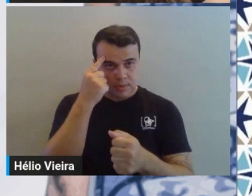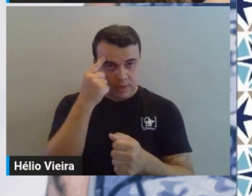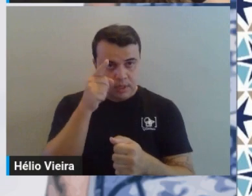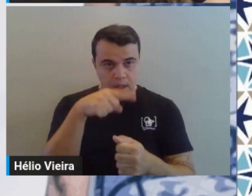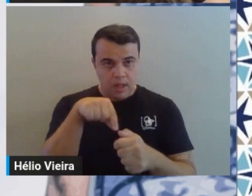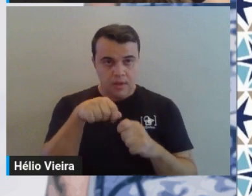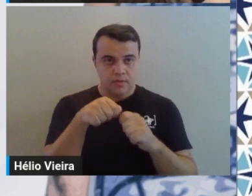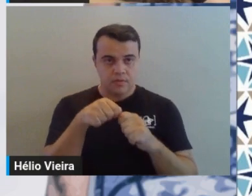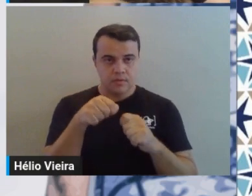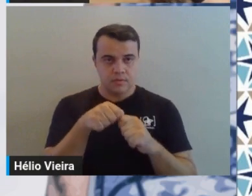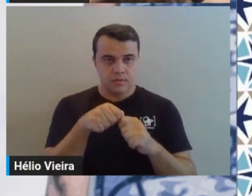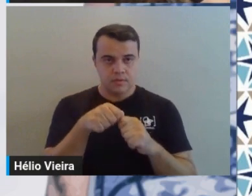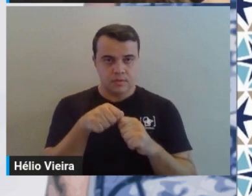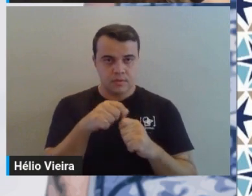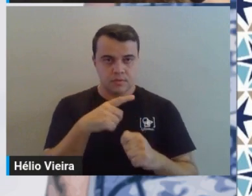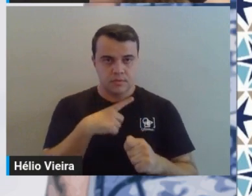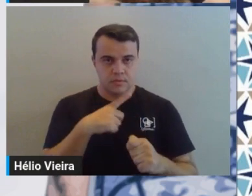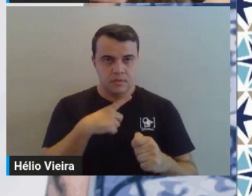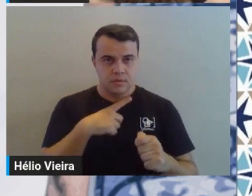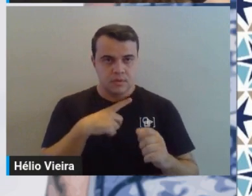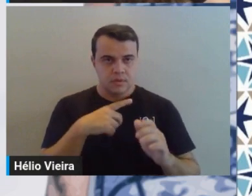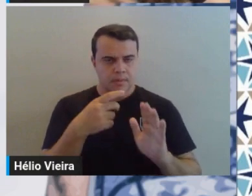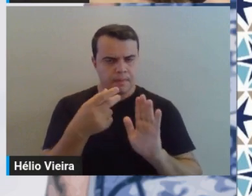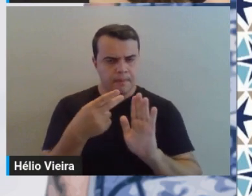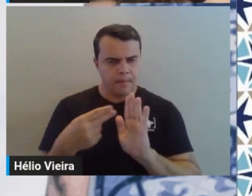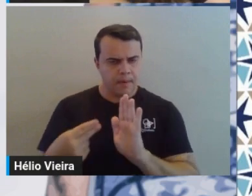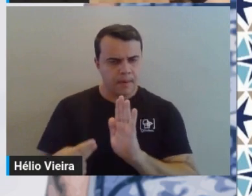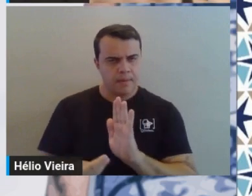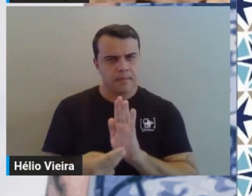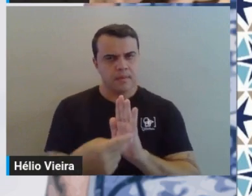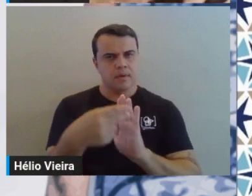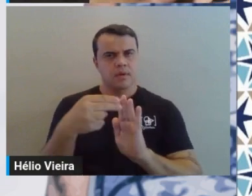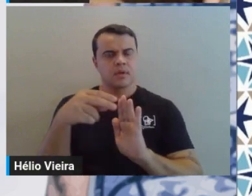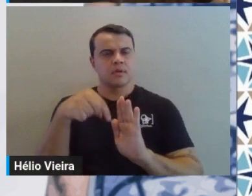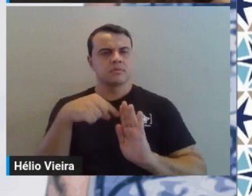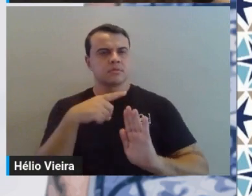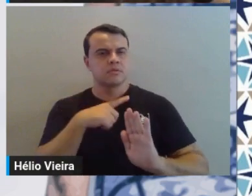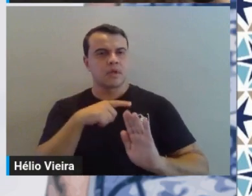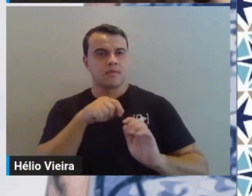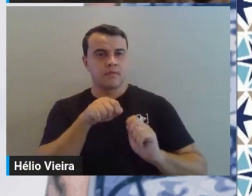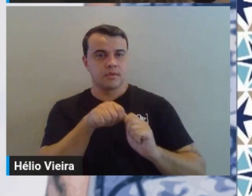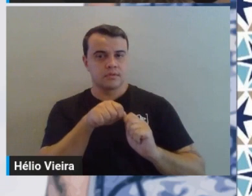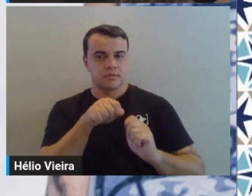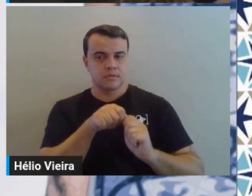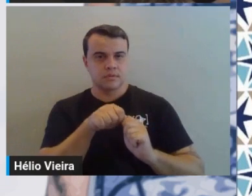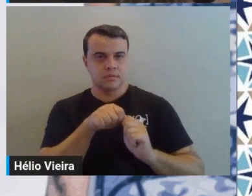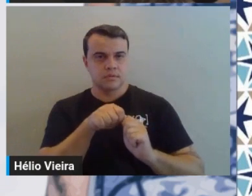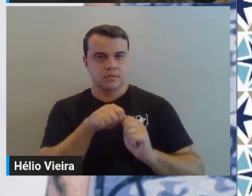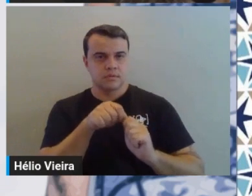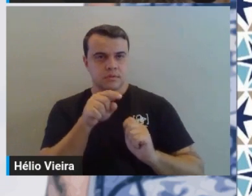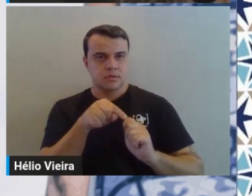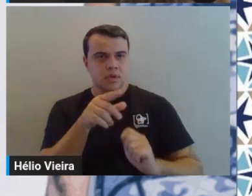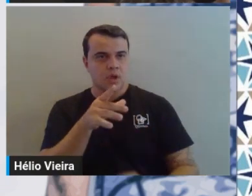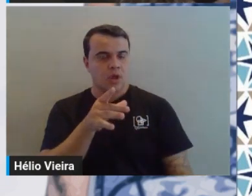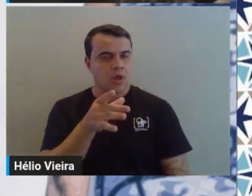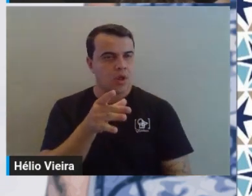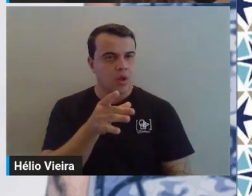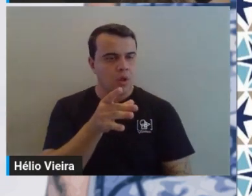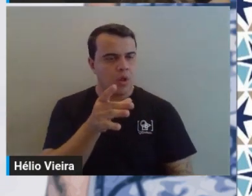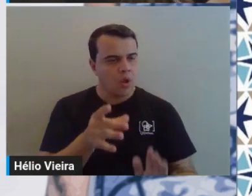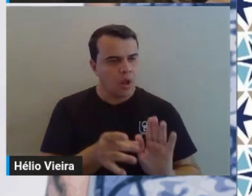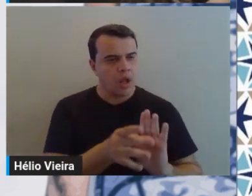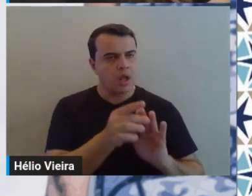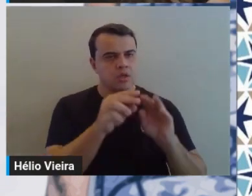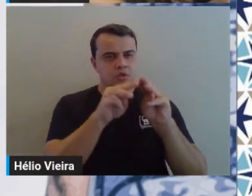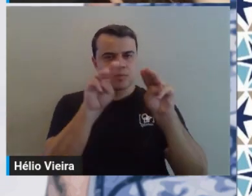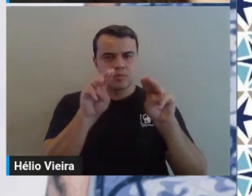fazer também um mapa, né? Aqui a gente vai fazer uma colagem do museu.